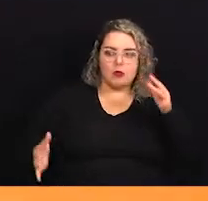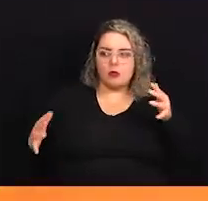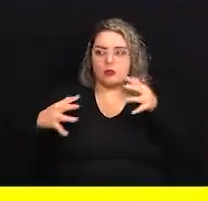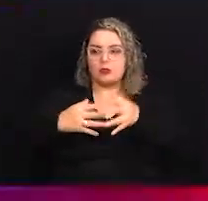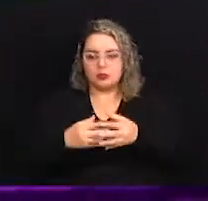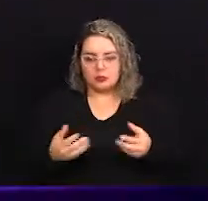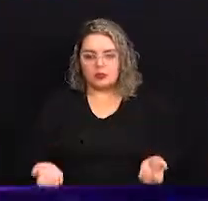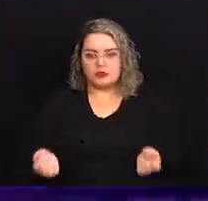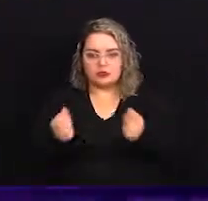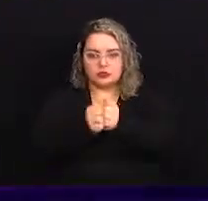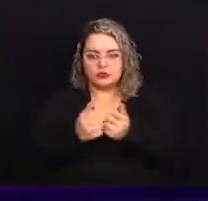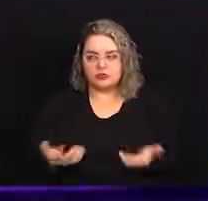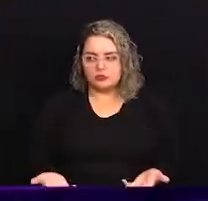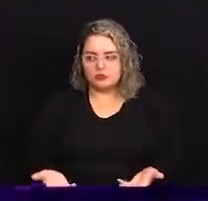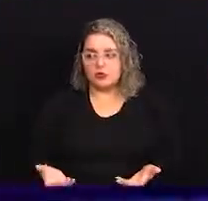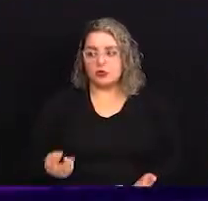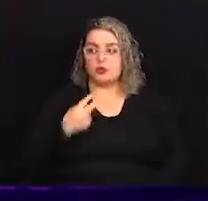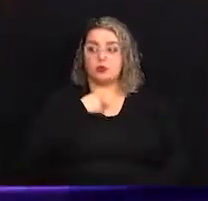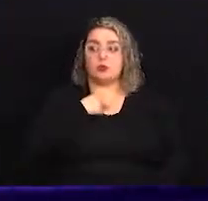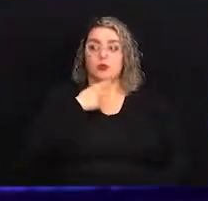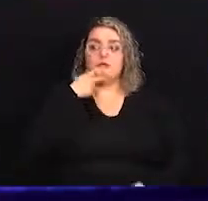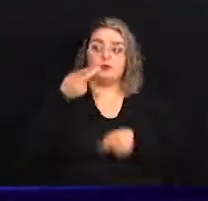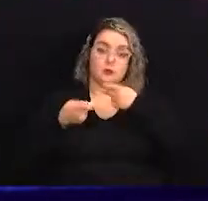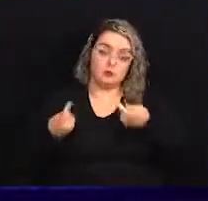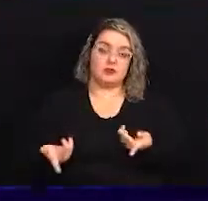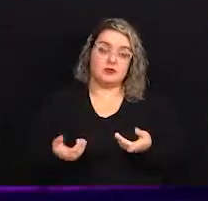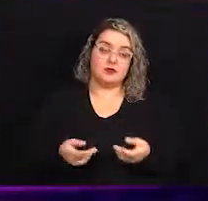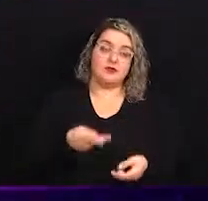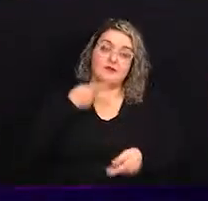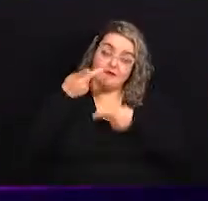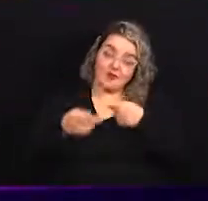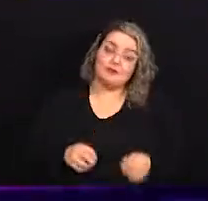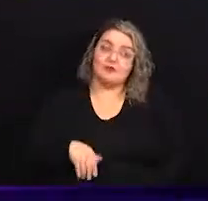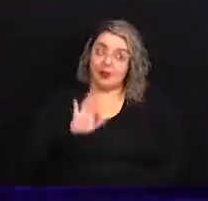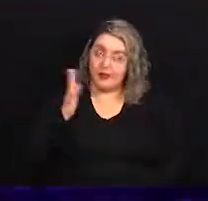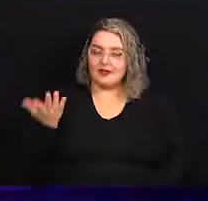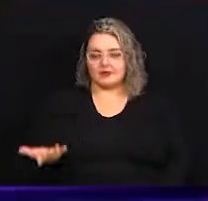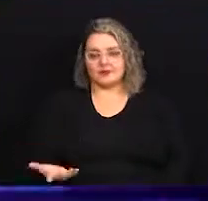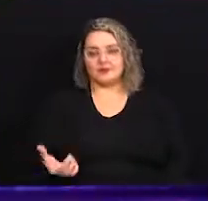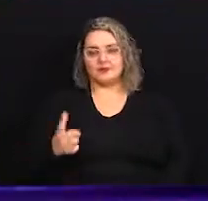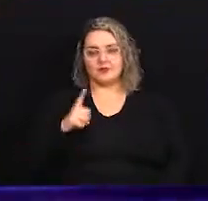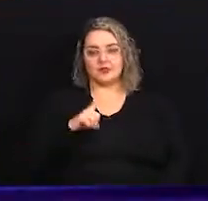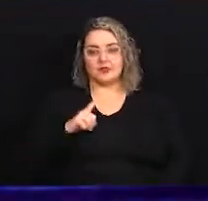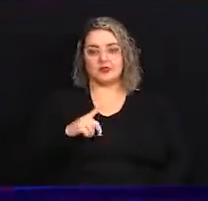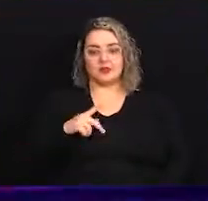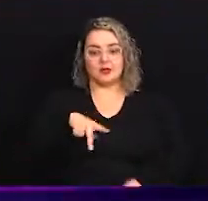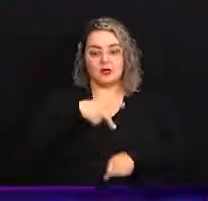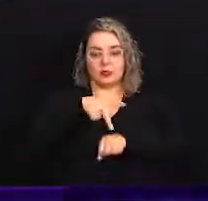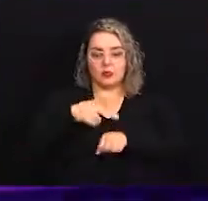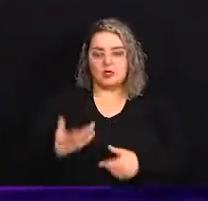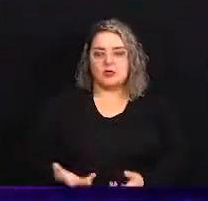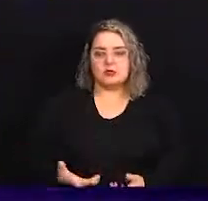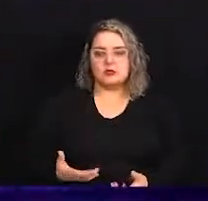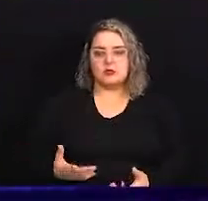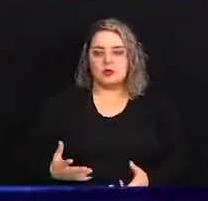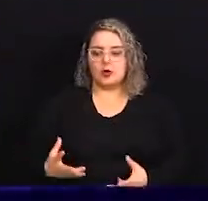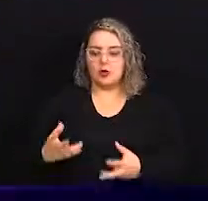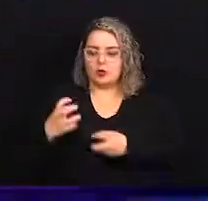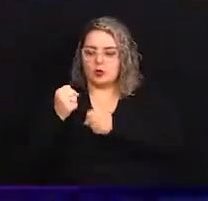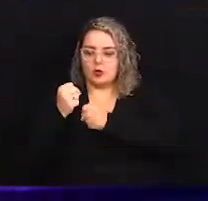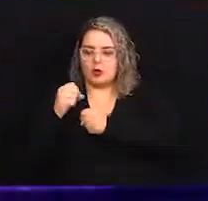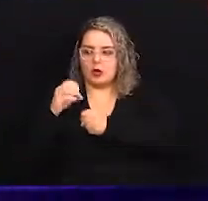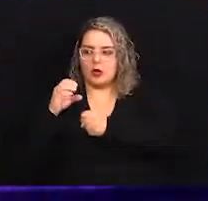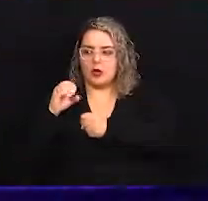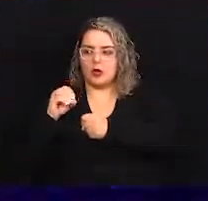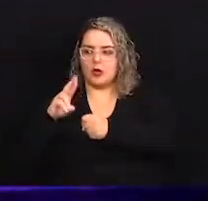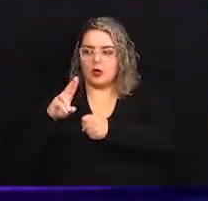acabo dando um spoiler aqui. Mas é basicamente o seguinte, você tem um país onde duas forças mais poderosas de magia, que